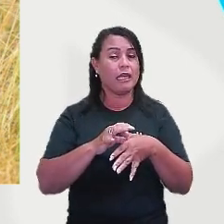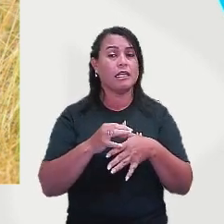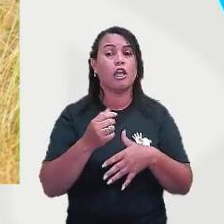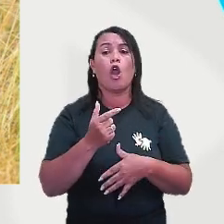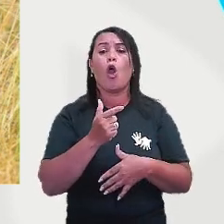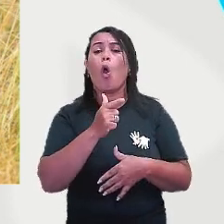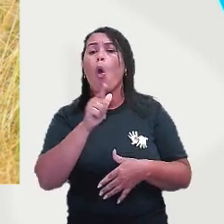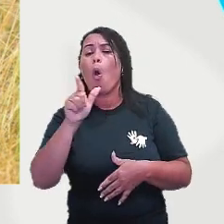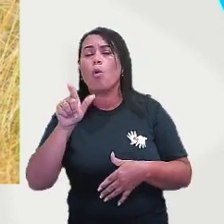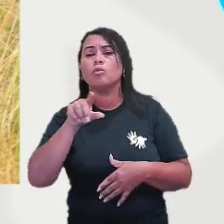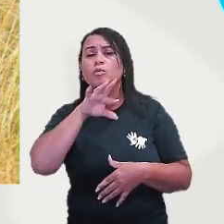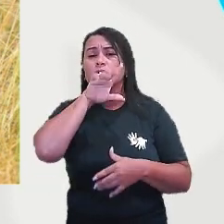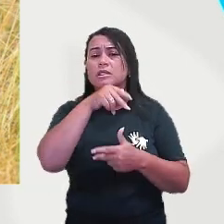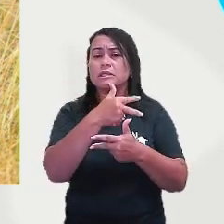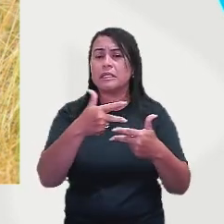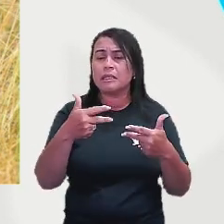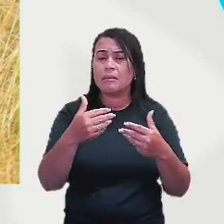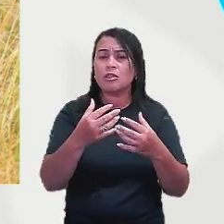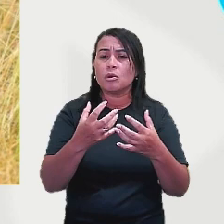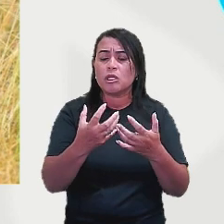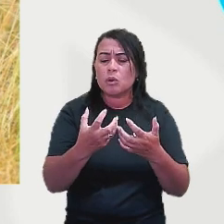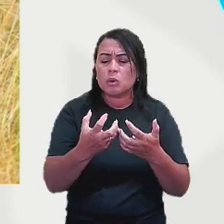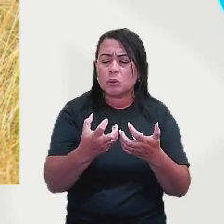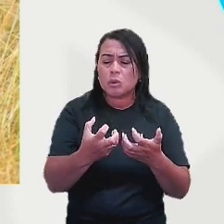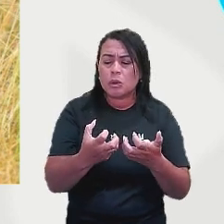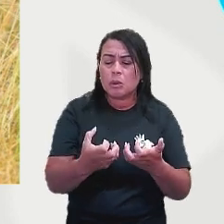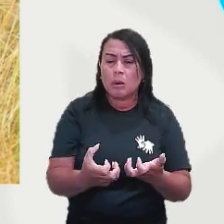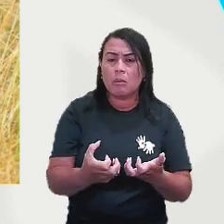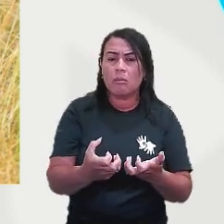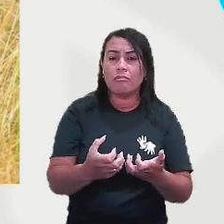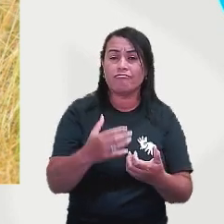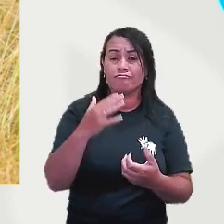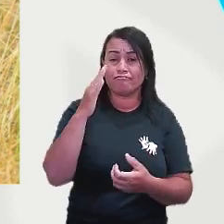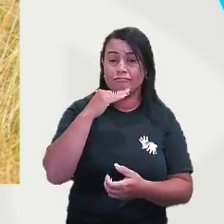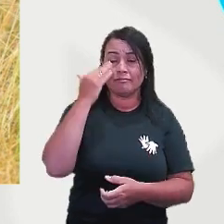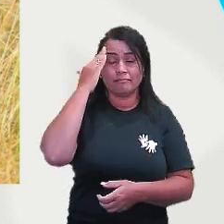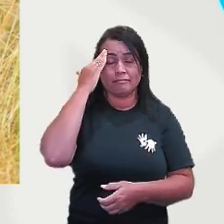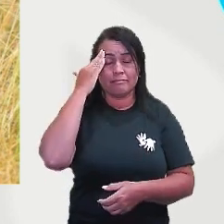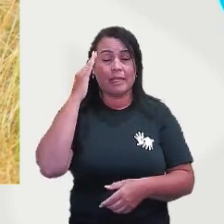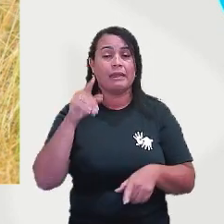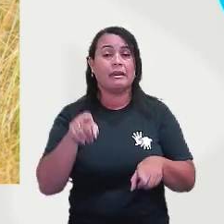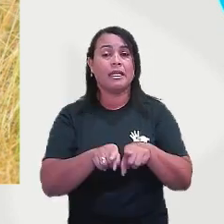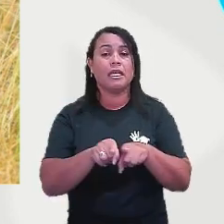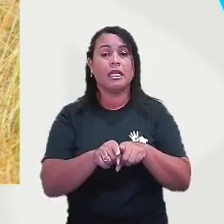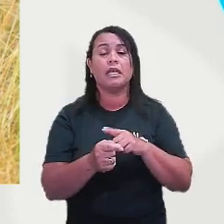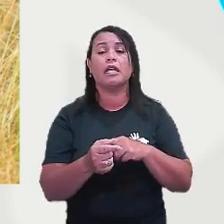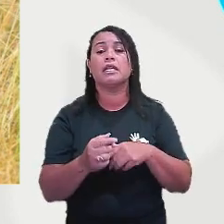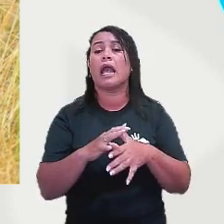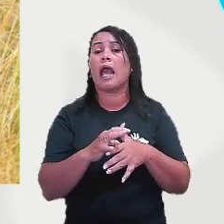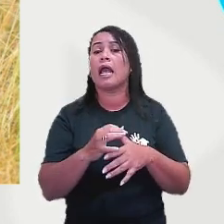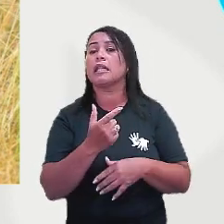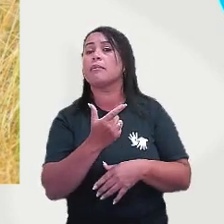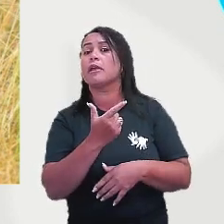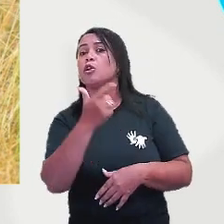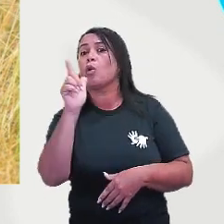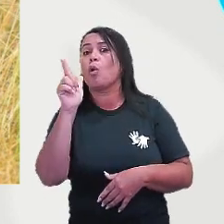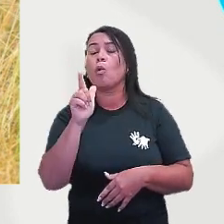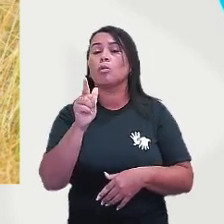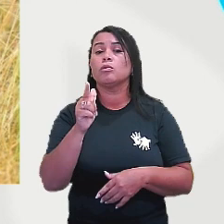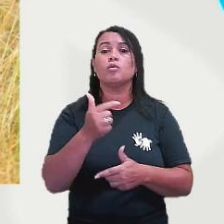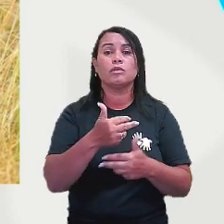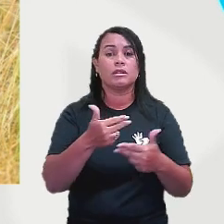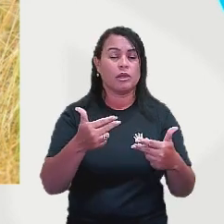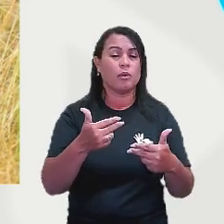restos de outros animais em decomposição e também da caça de outros carnívoros.